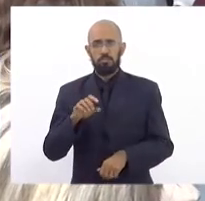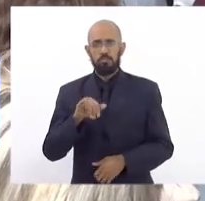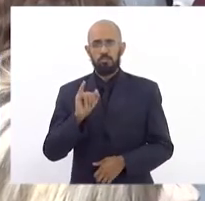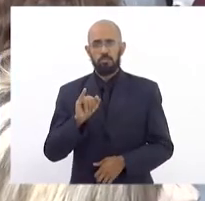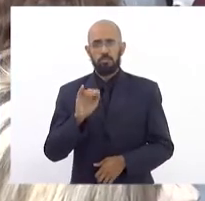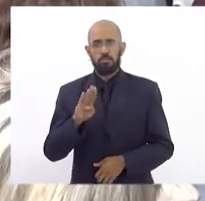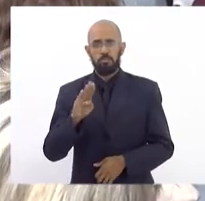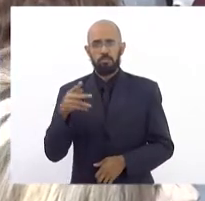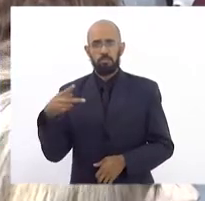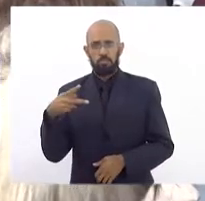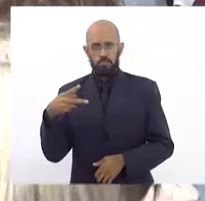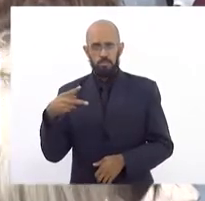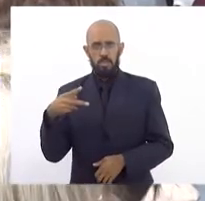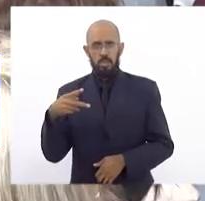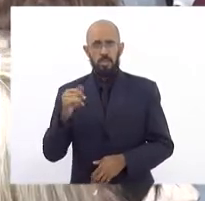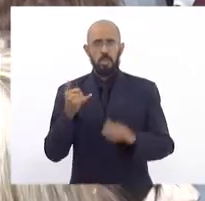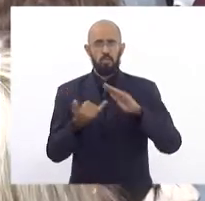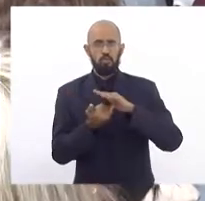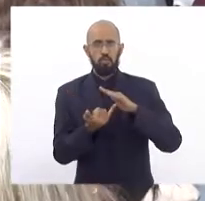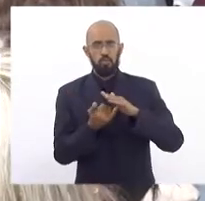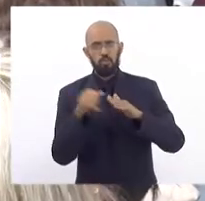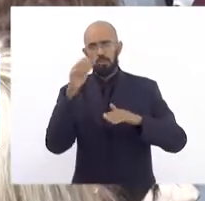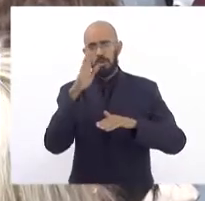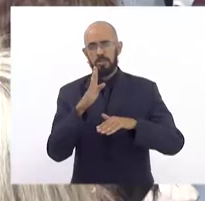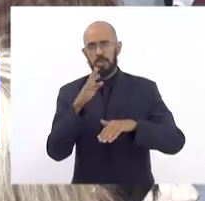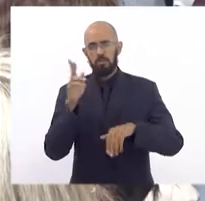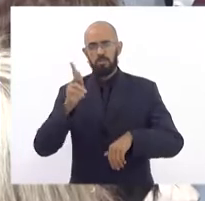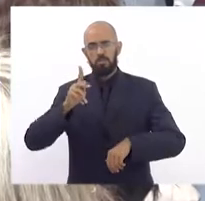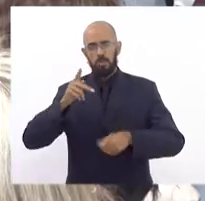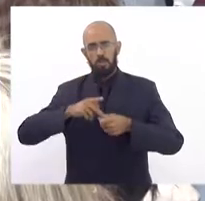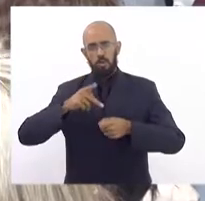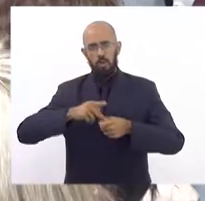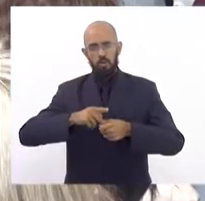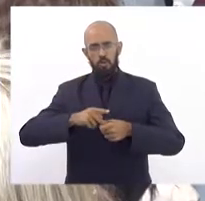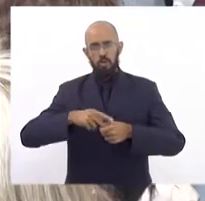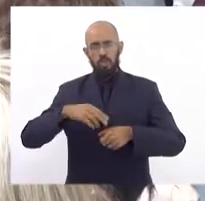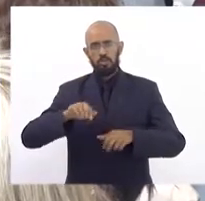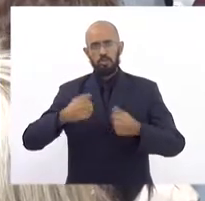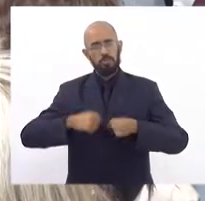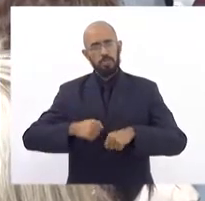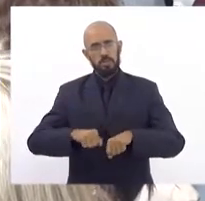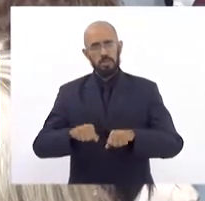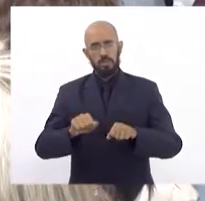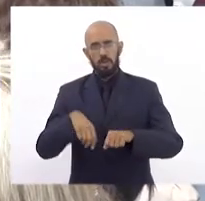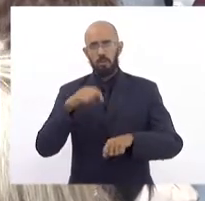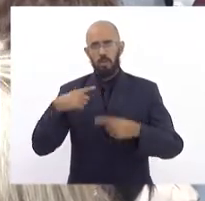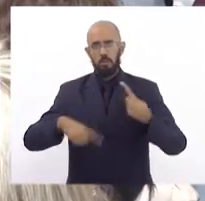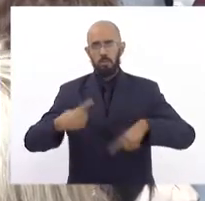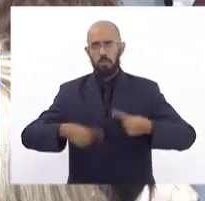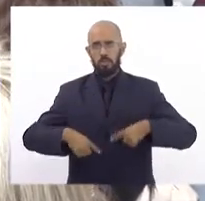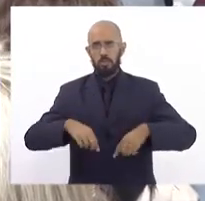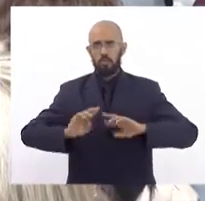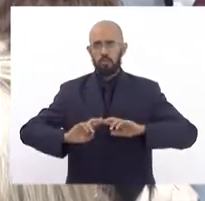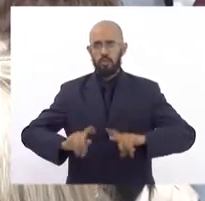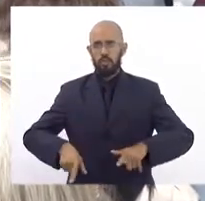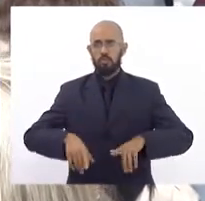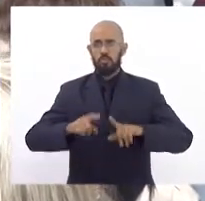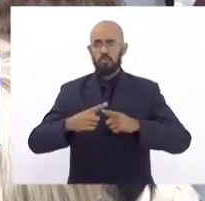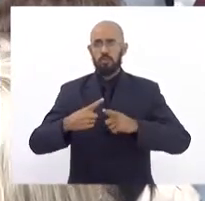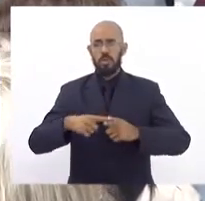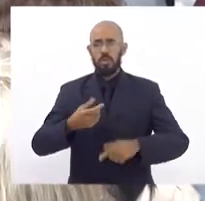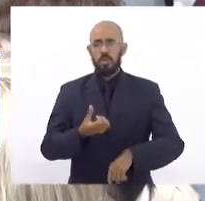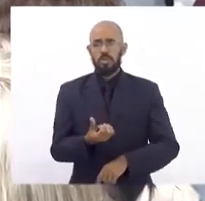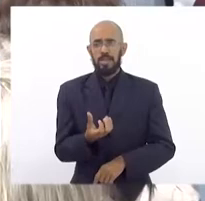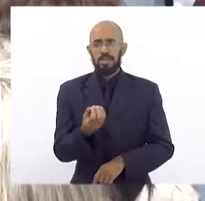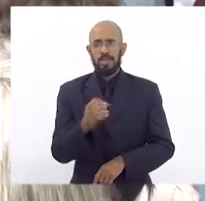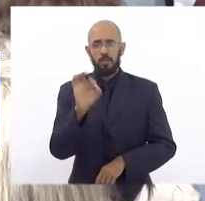Instituto Brasileiro do Petróleo. Então, a gente precisa ter uma política diferenciada, porque hoje nós estamos reinjetando mais de 60% do